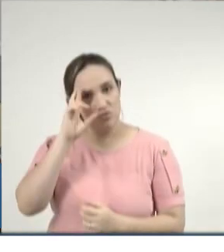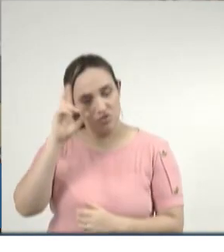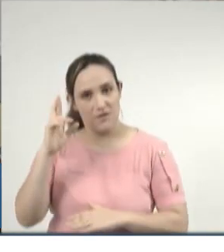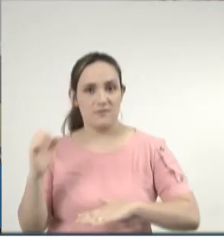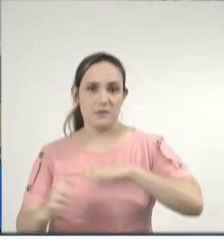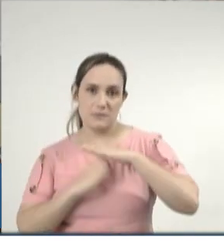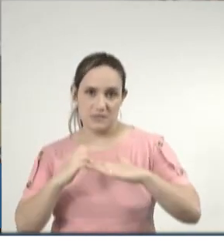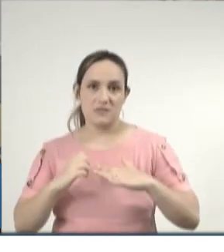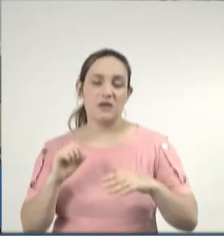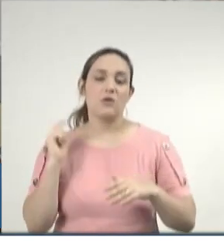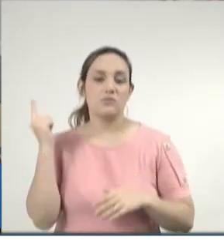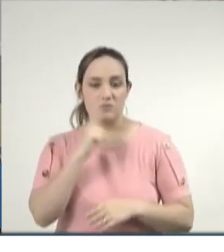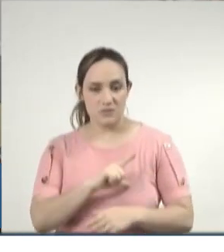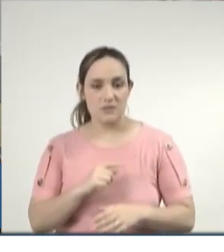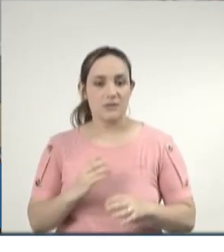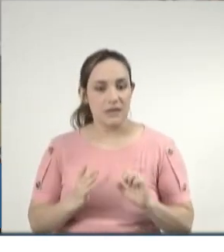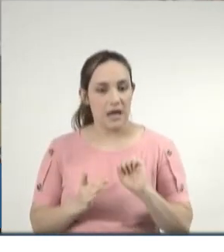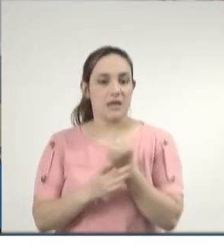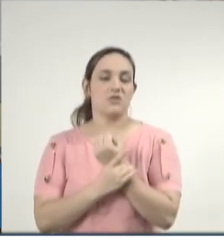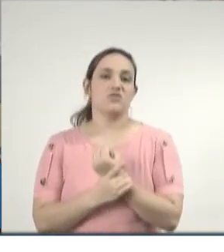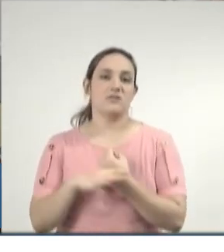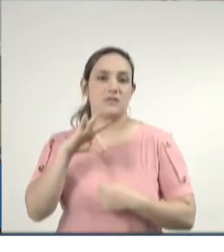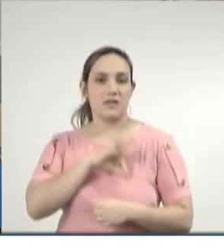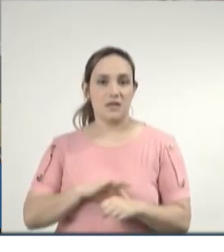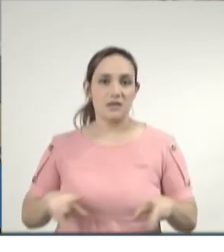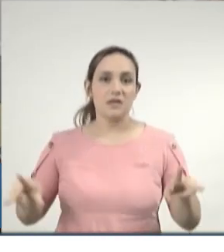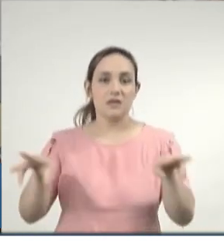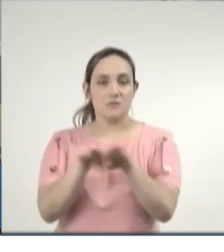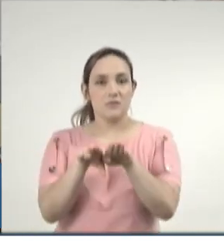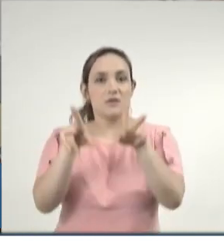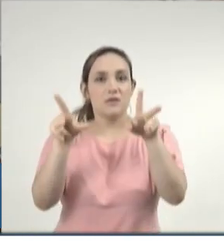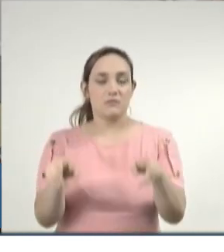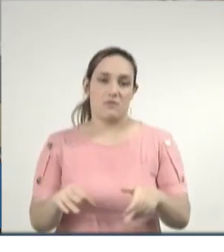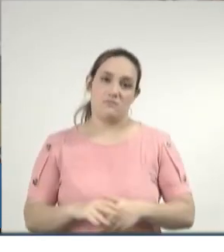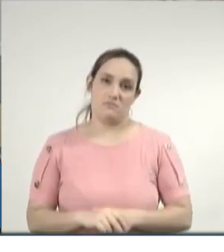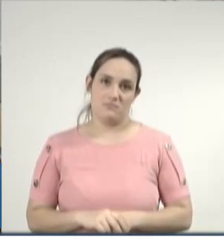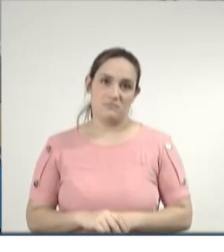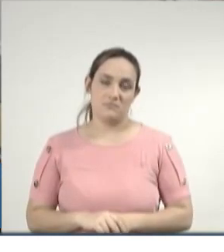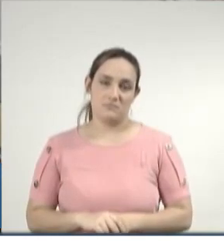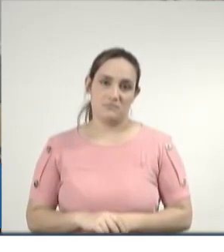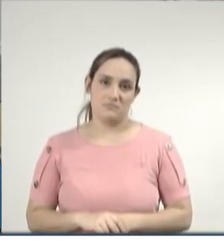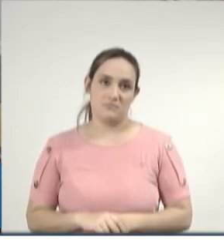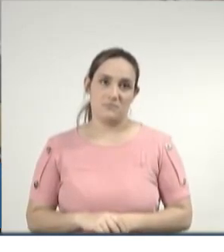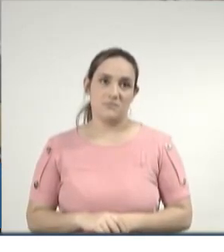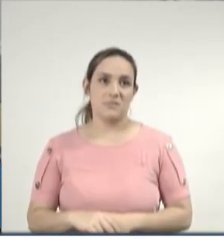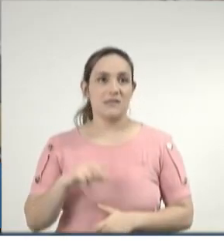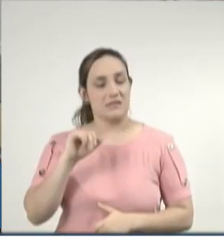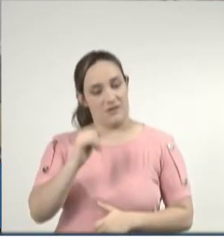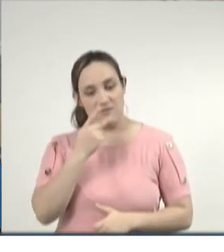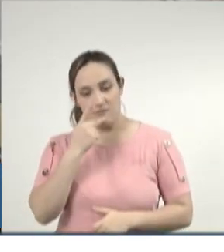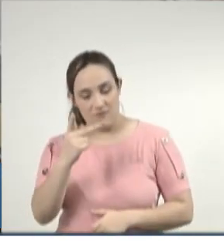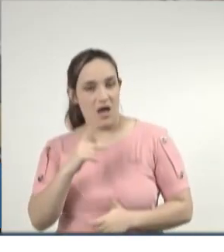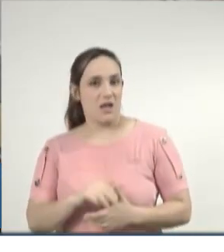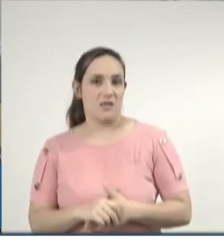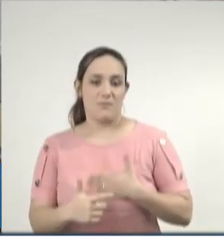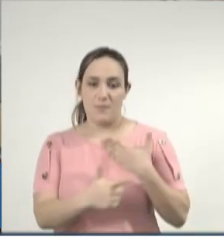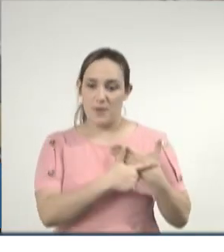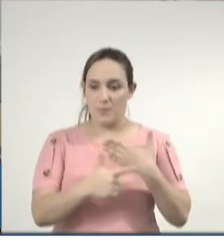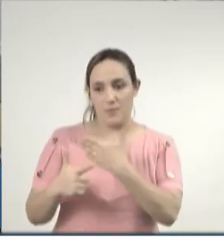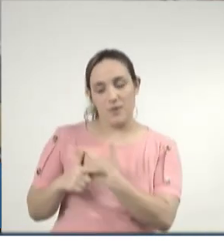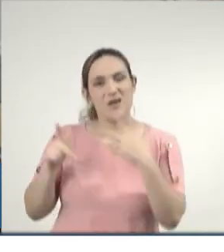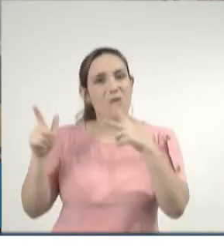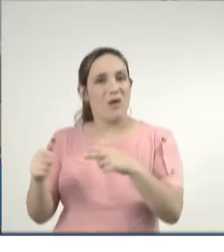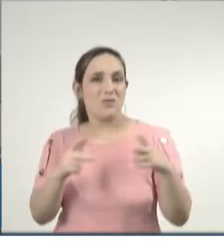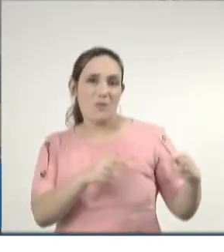compelido efetivamente a garantir salários iguais para homens e mulheres quando a gente está falando de mesma função. É